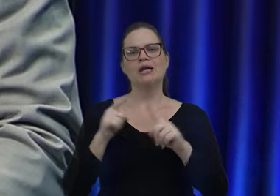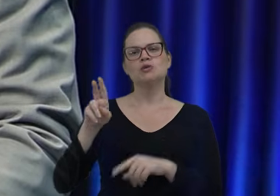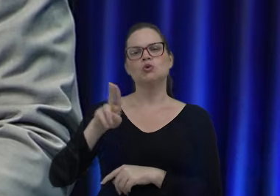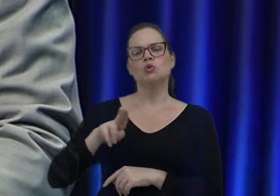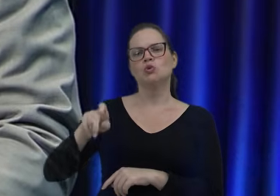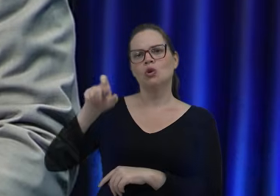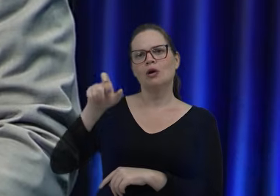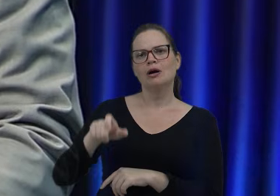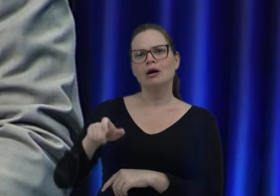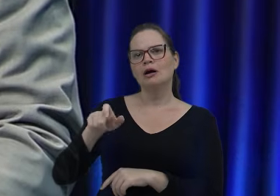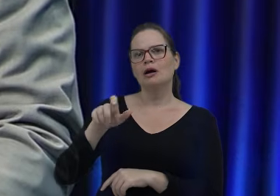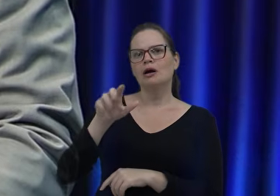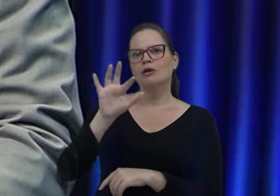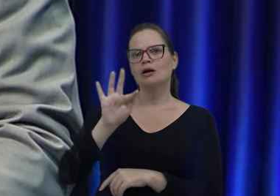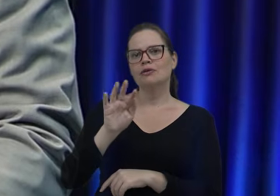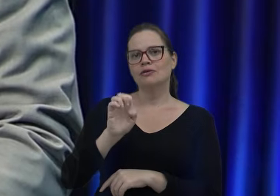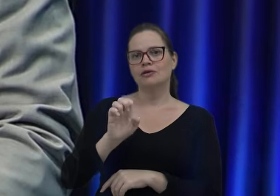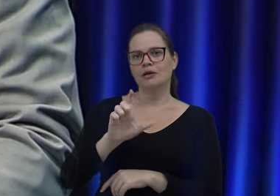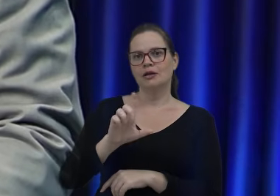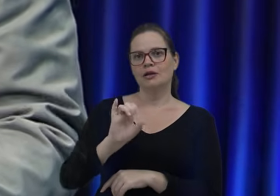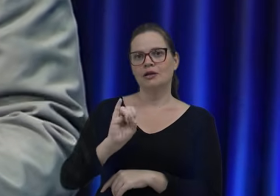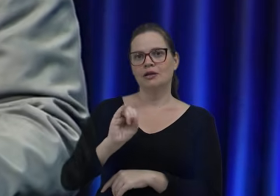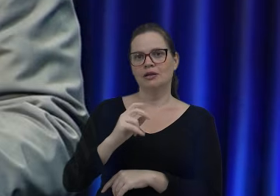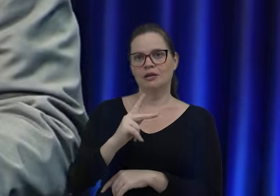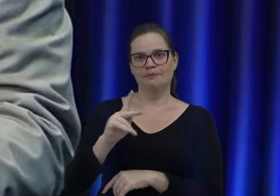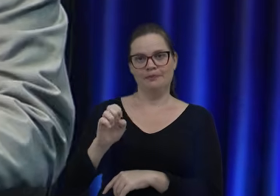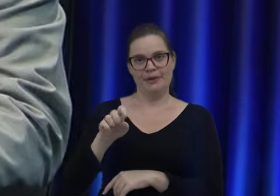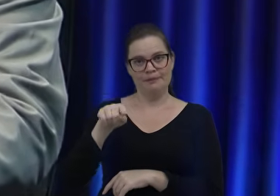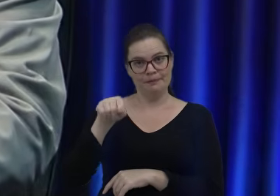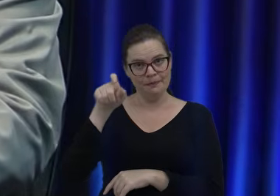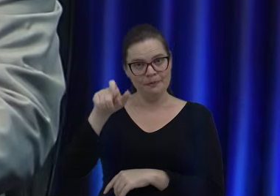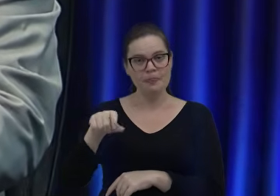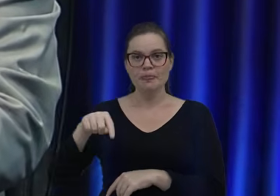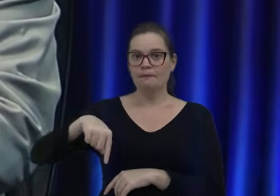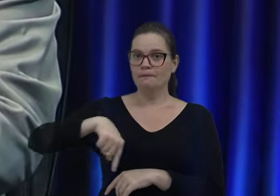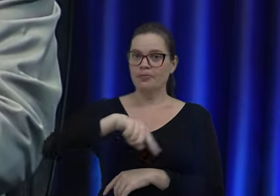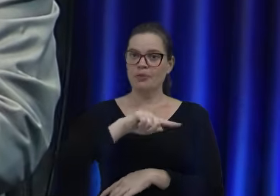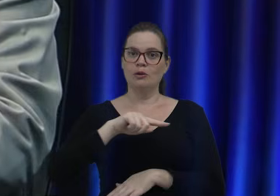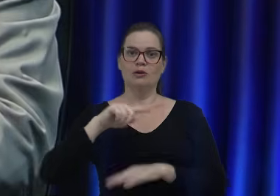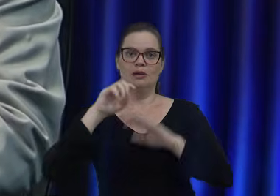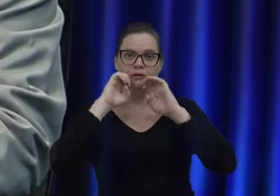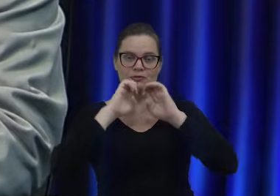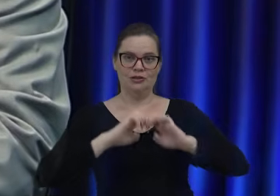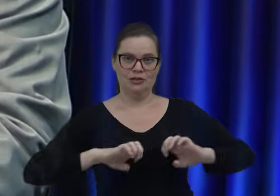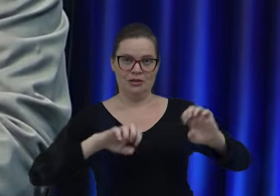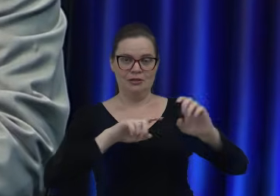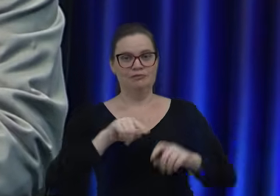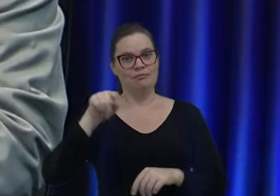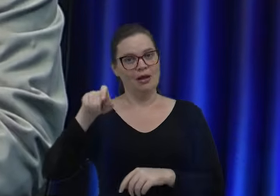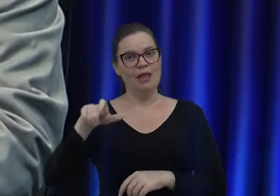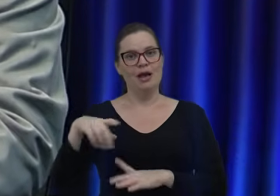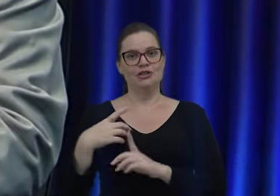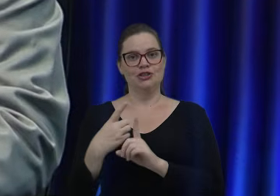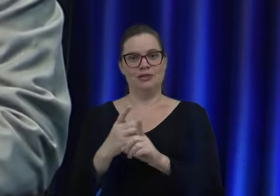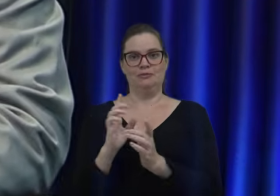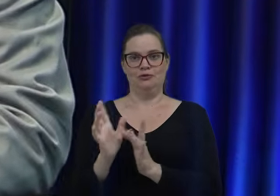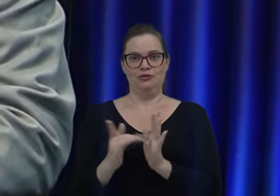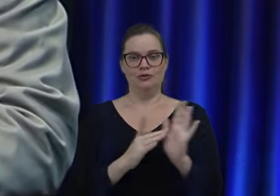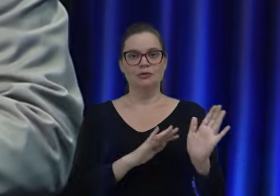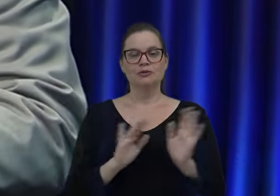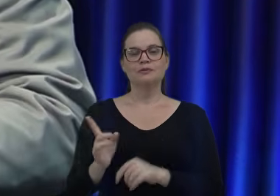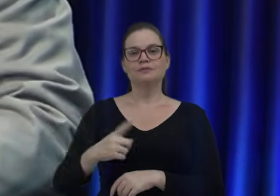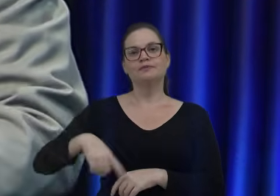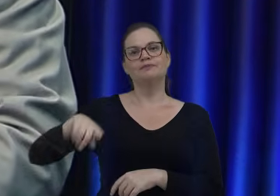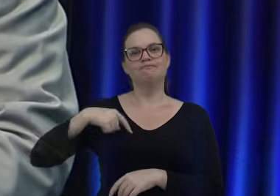evangelizá-lo. E eu creio que uma das lições mais importantes que a gente vai aprender